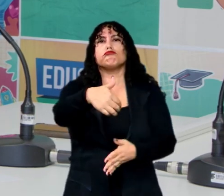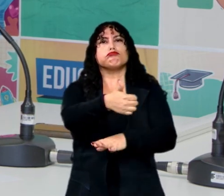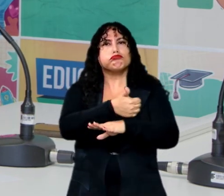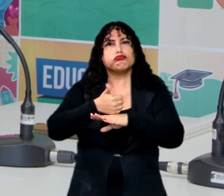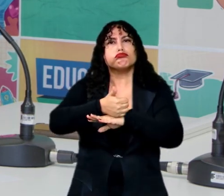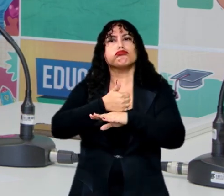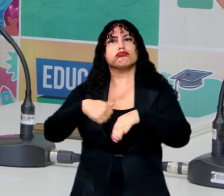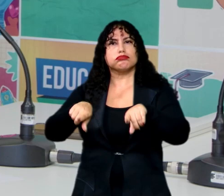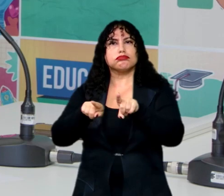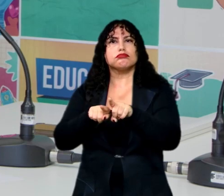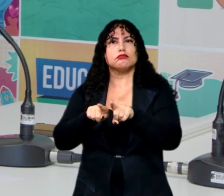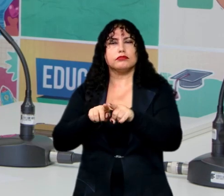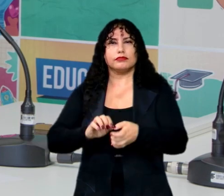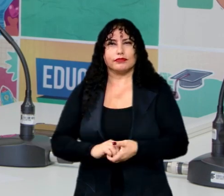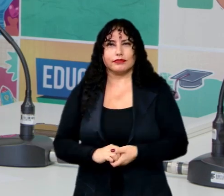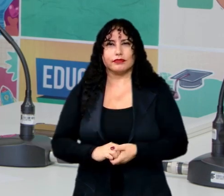Então,